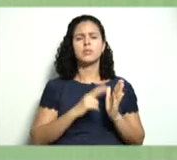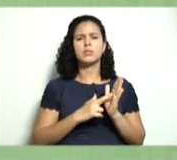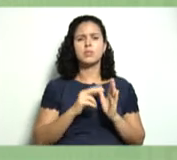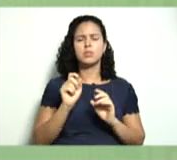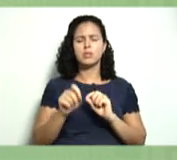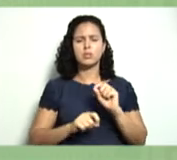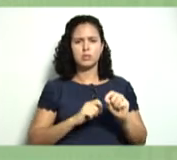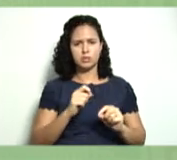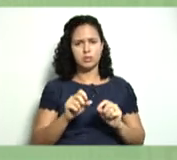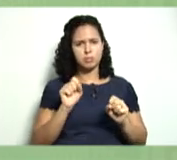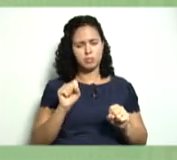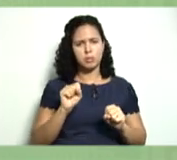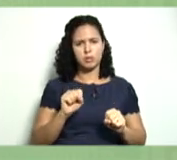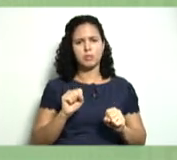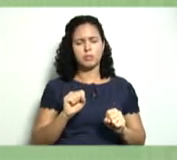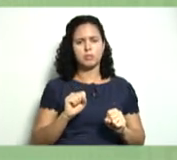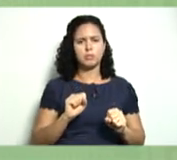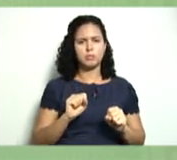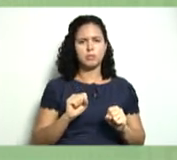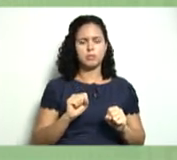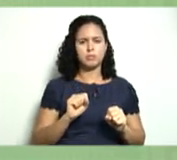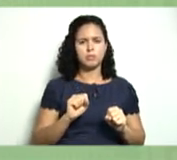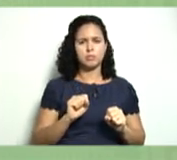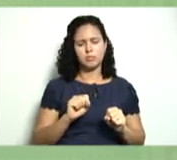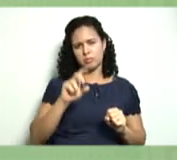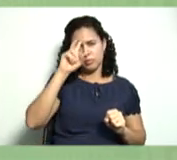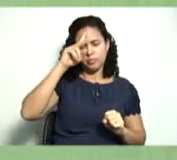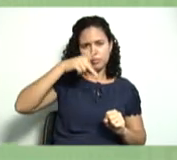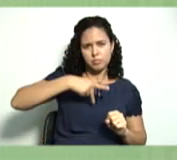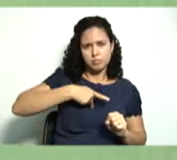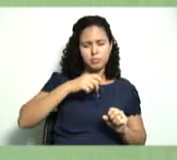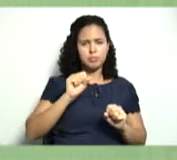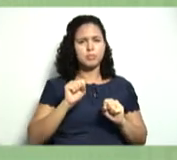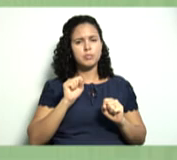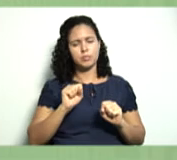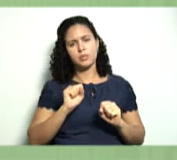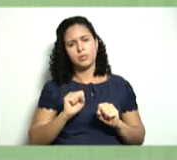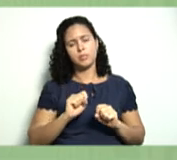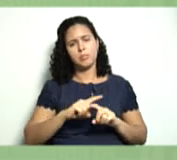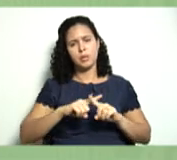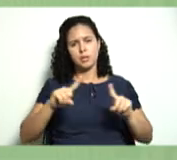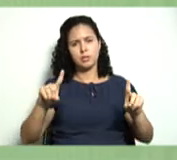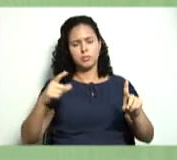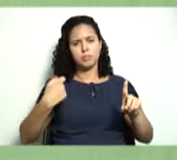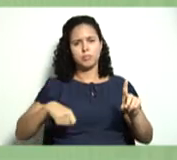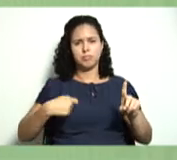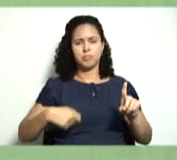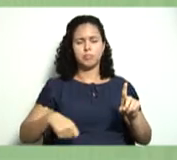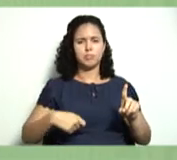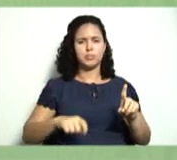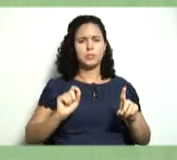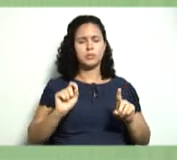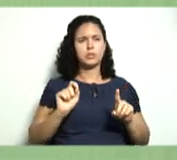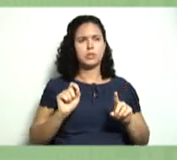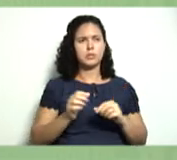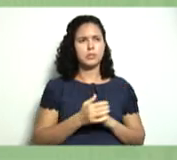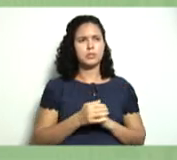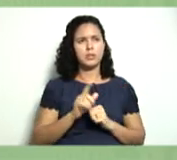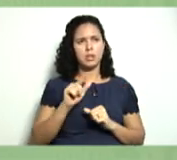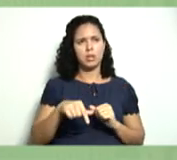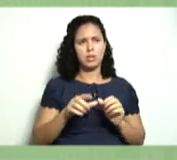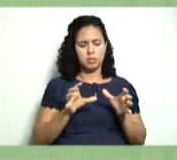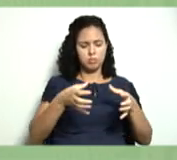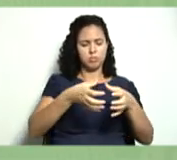resposta que pode pular potencial mas o lado pessoal mas ela tem que ter é segmento aqui o são coleções de